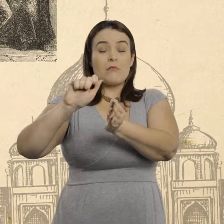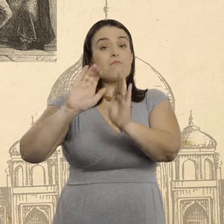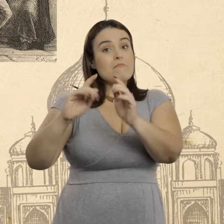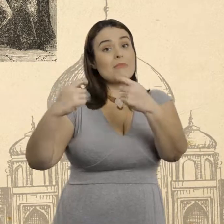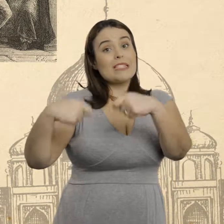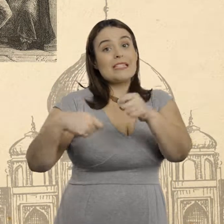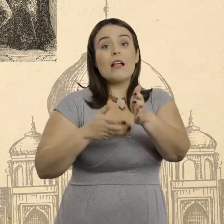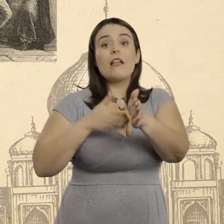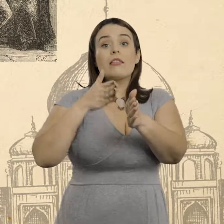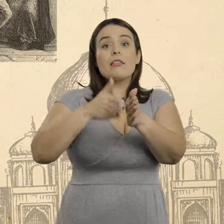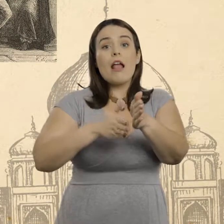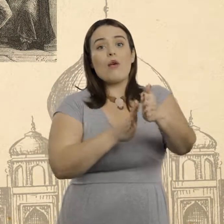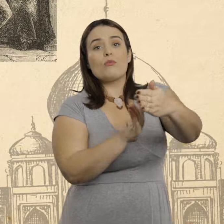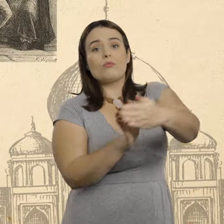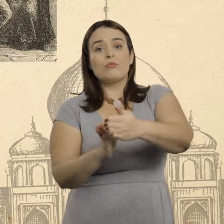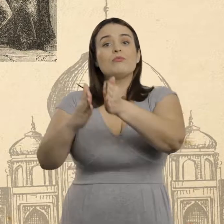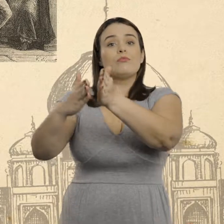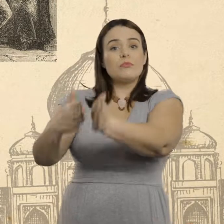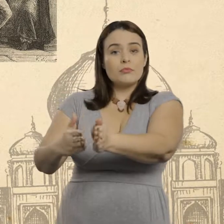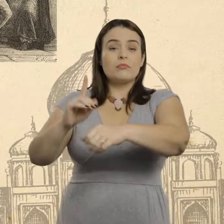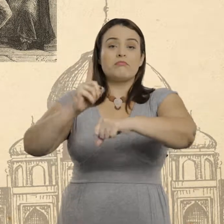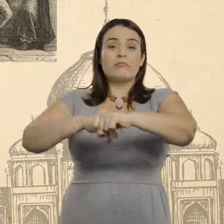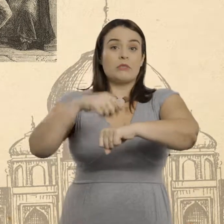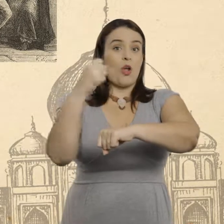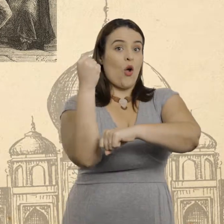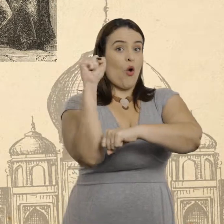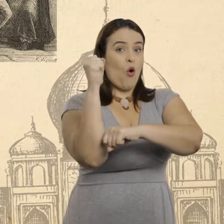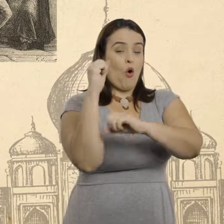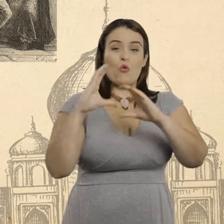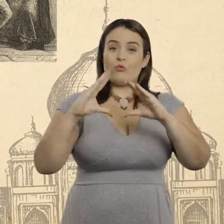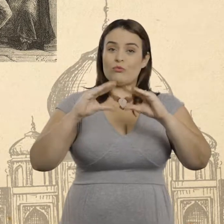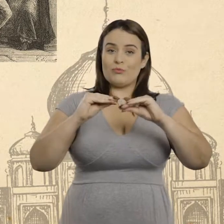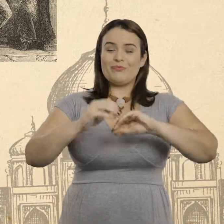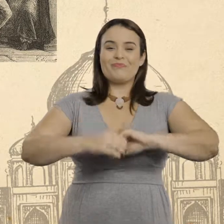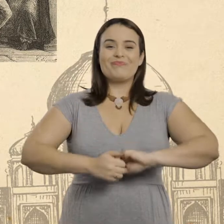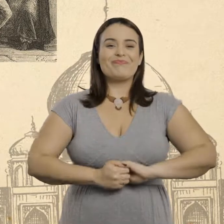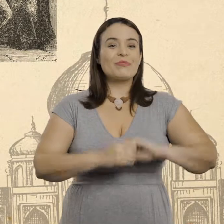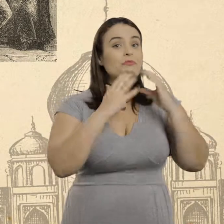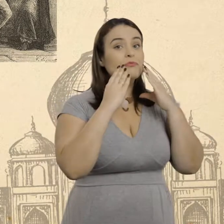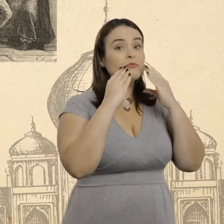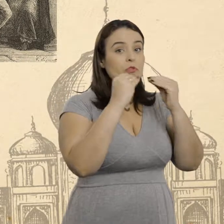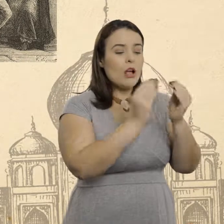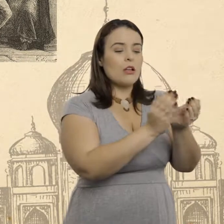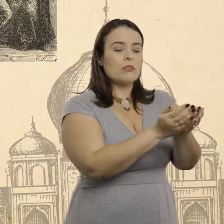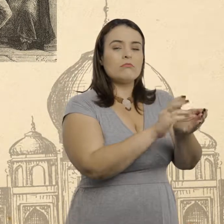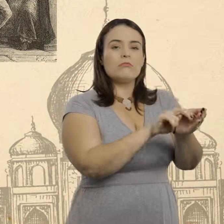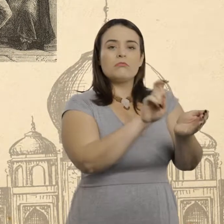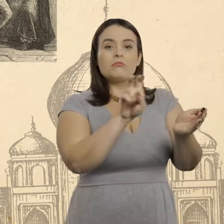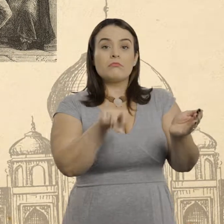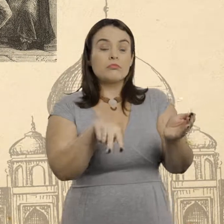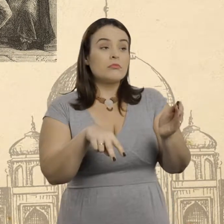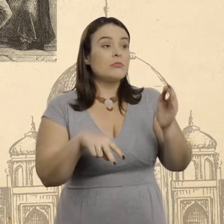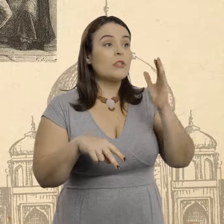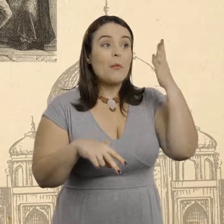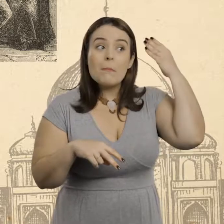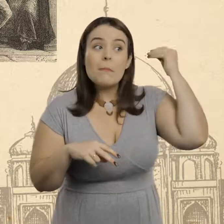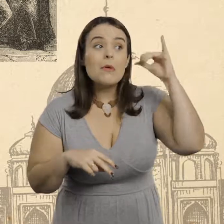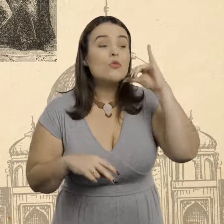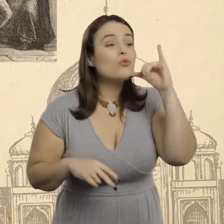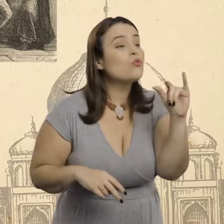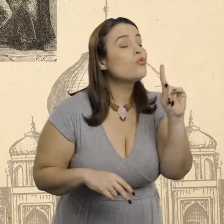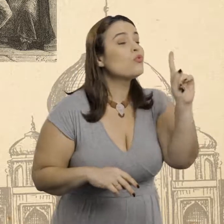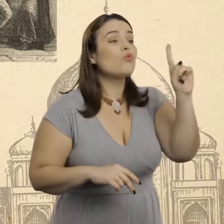Calcutá partiria às 8 horas da noite. O Sr. Fogg desceu do navio e pediu para Passepartout não se